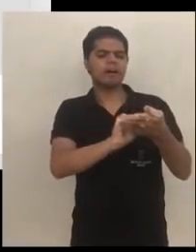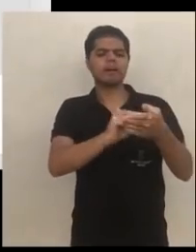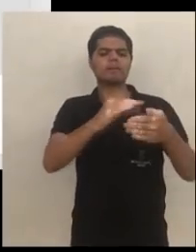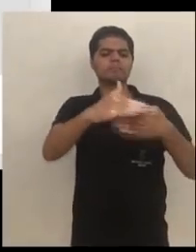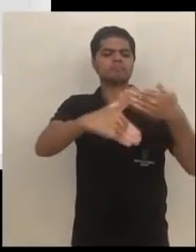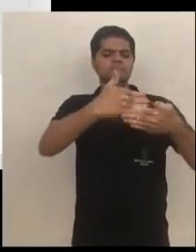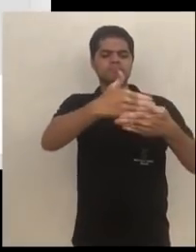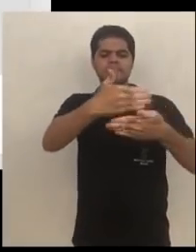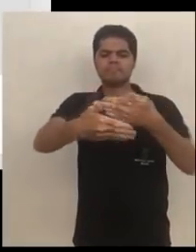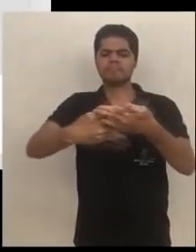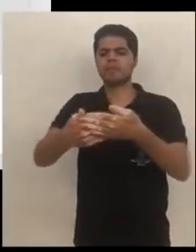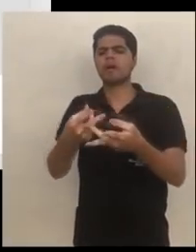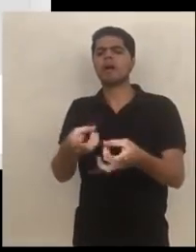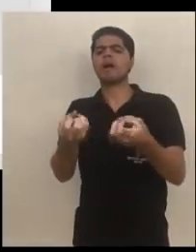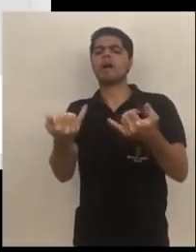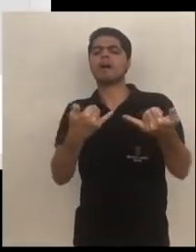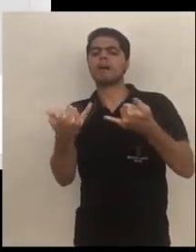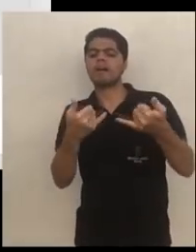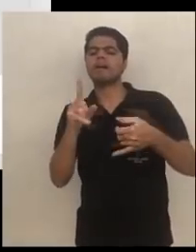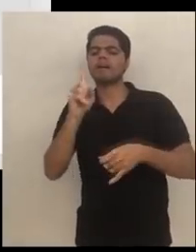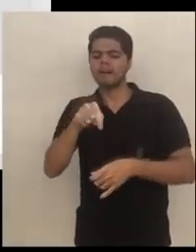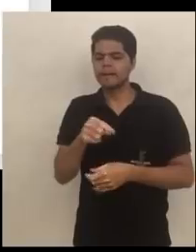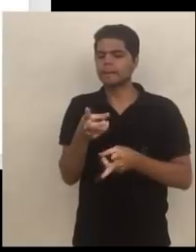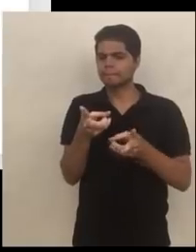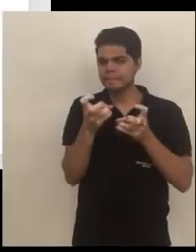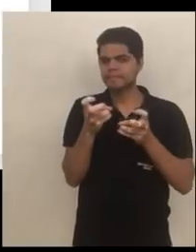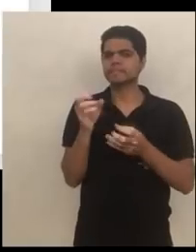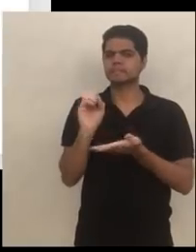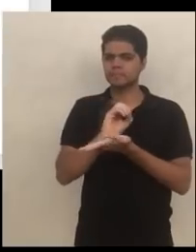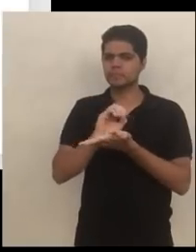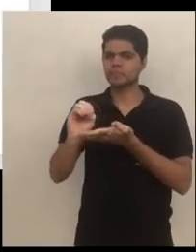aquele produto é ou não certificado.